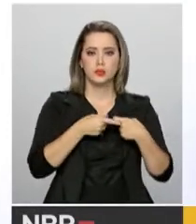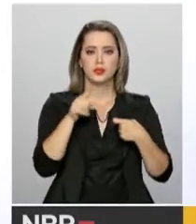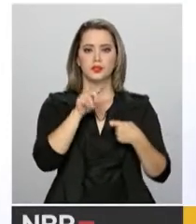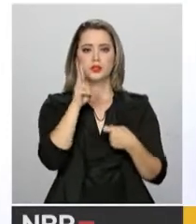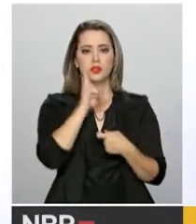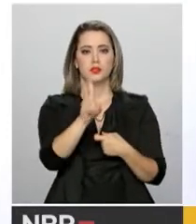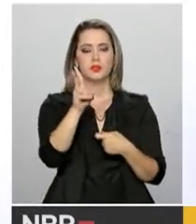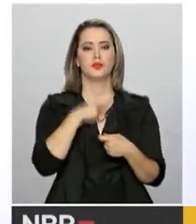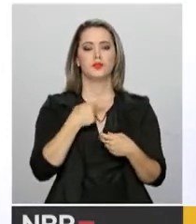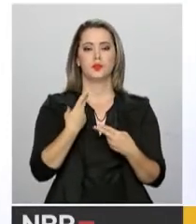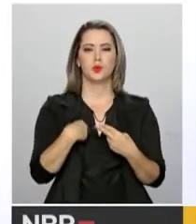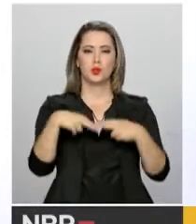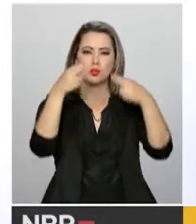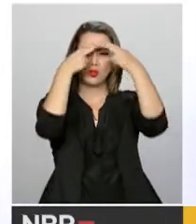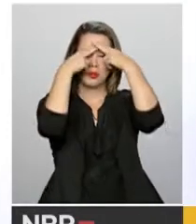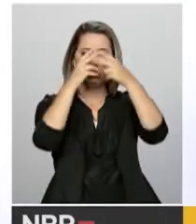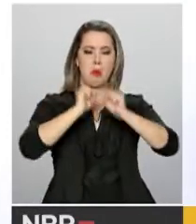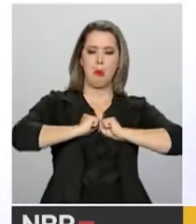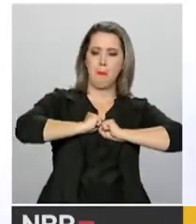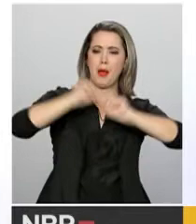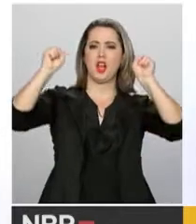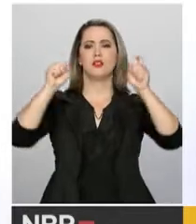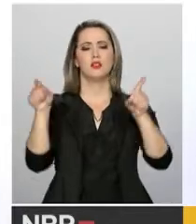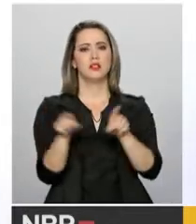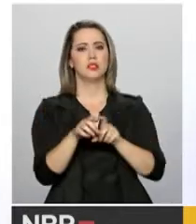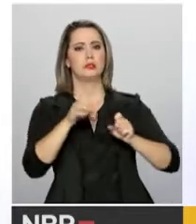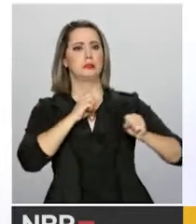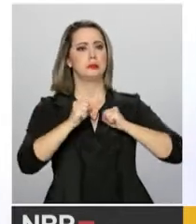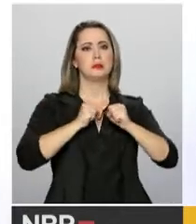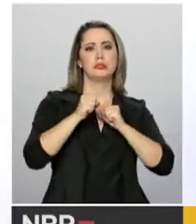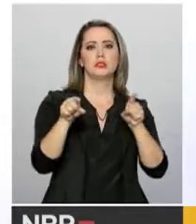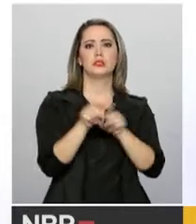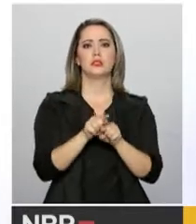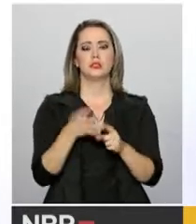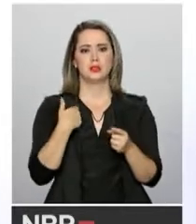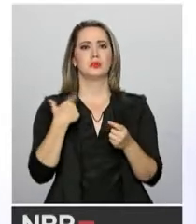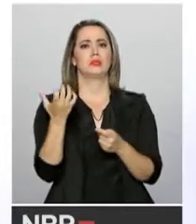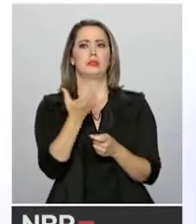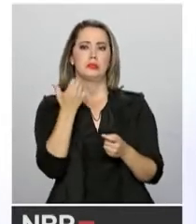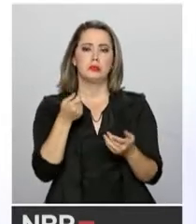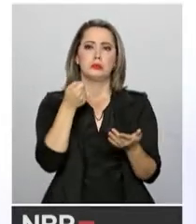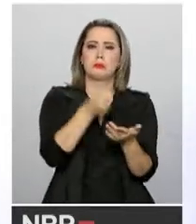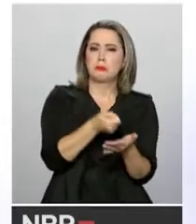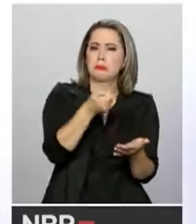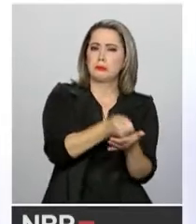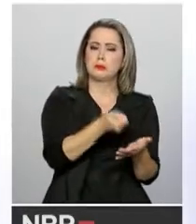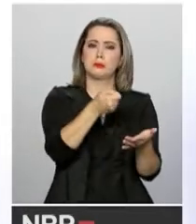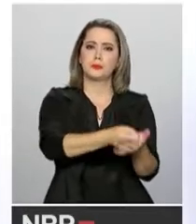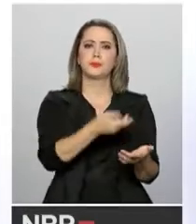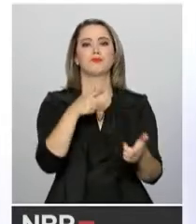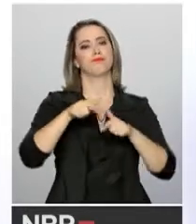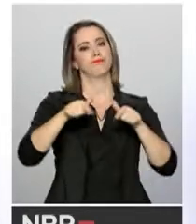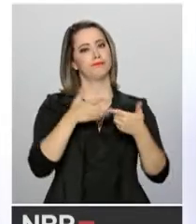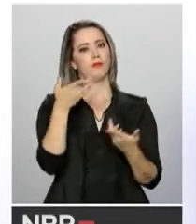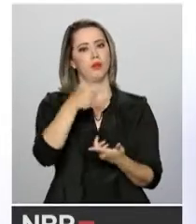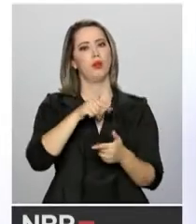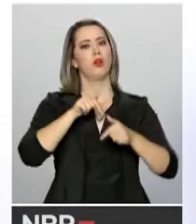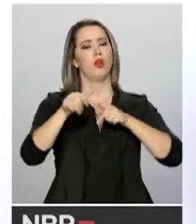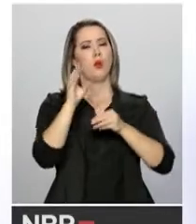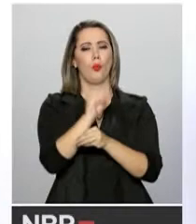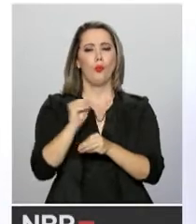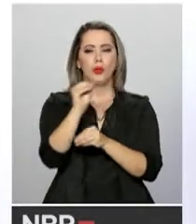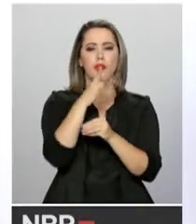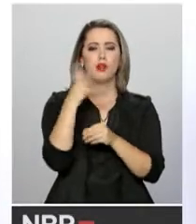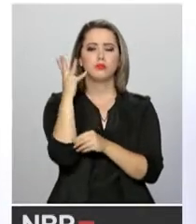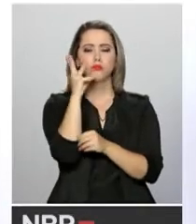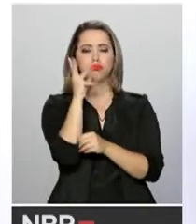ao estresse, ansiedade e também autocobrança relacionada ao trabalho. É um tratamento demorado, não é